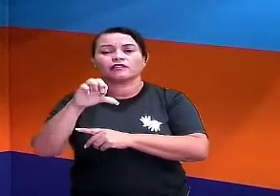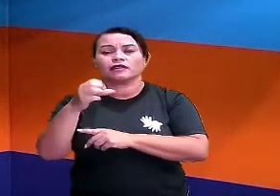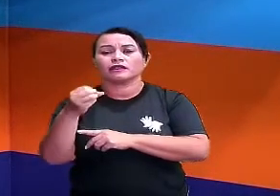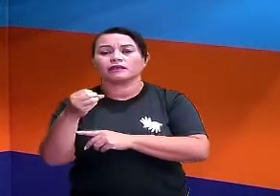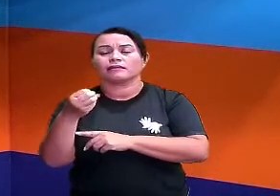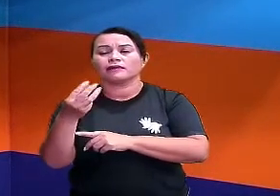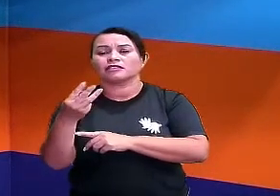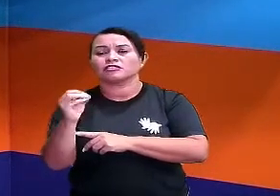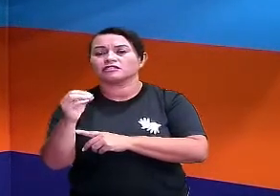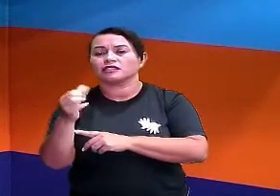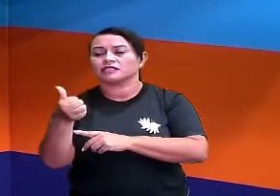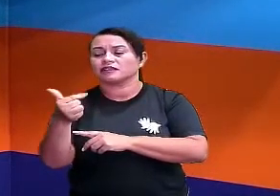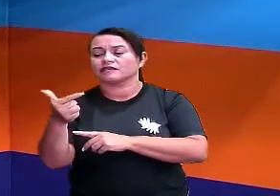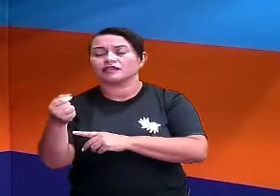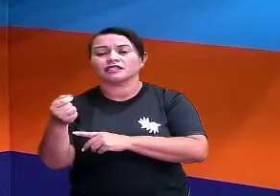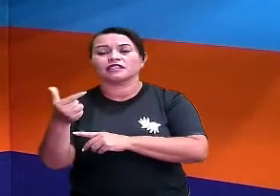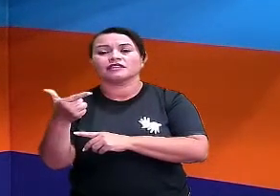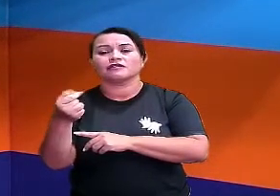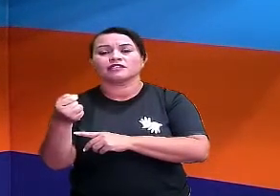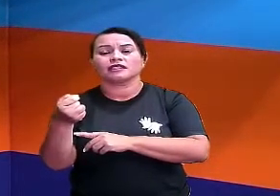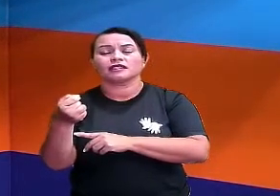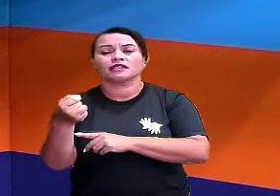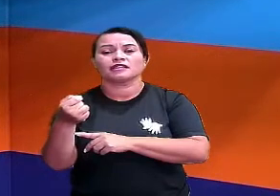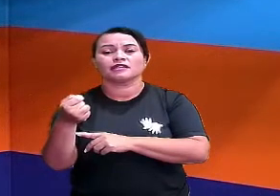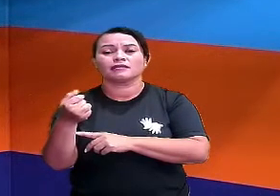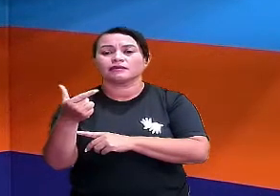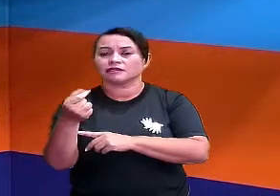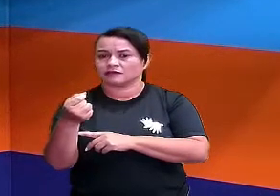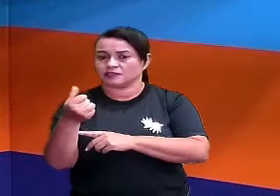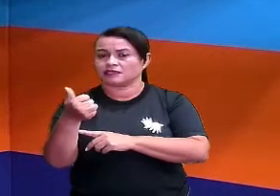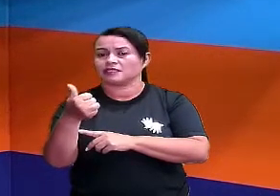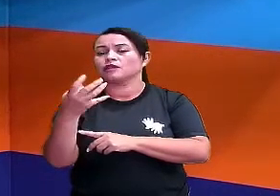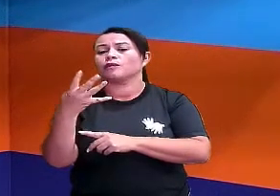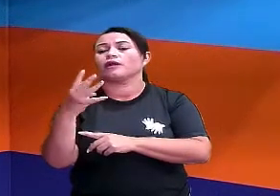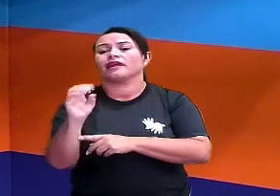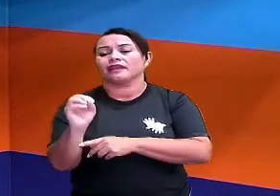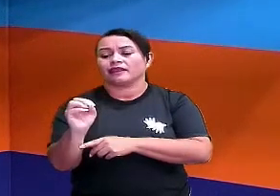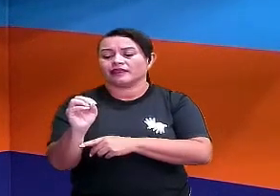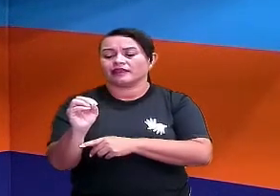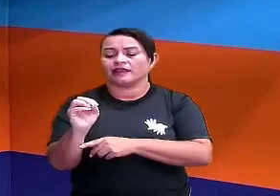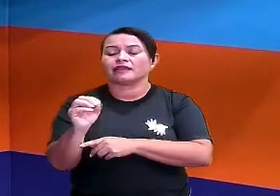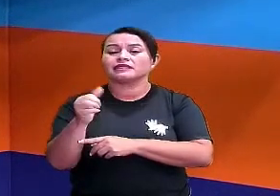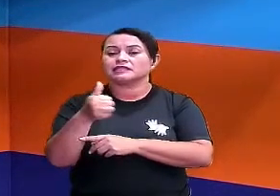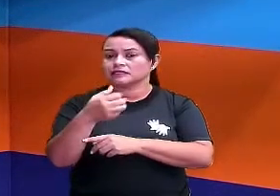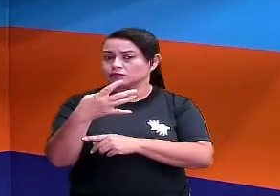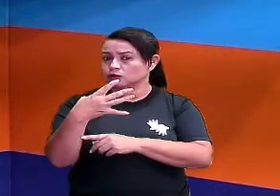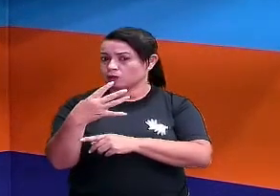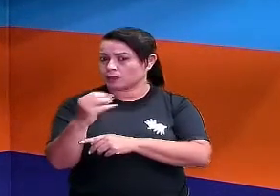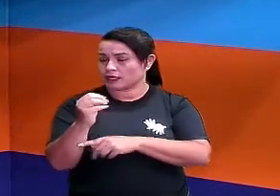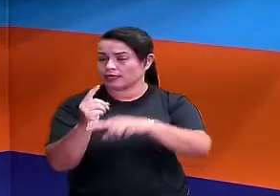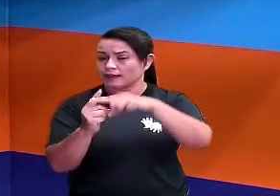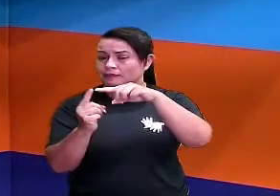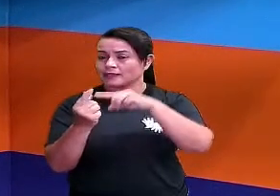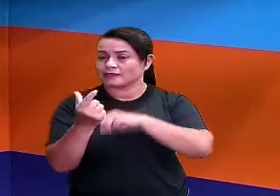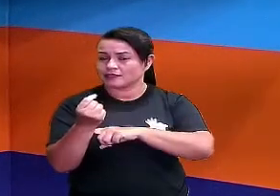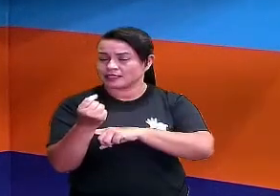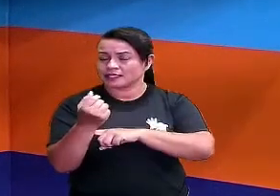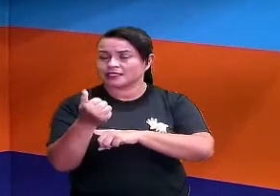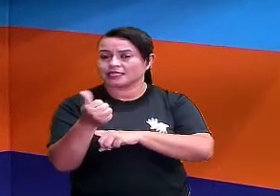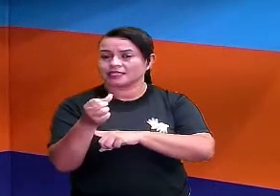30, 120. 120 mais 20, 140. 140 mais